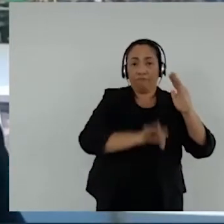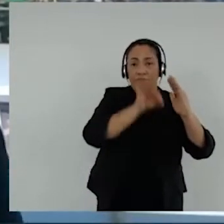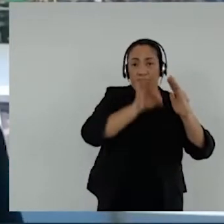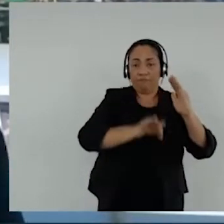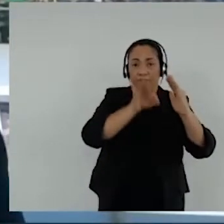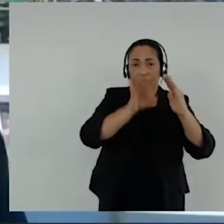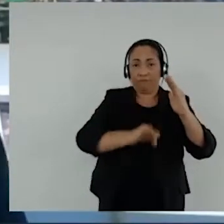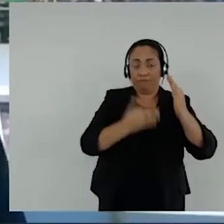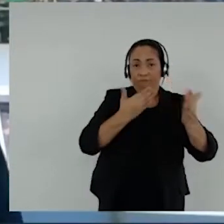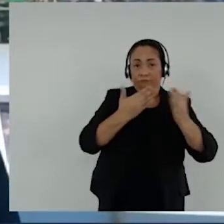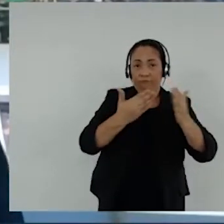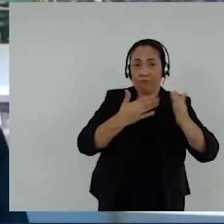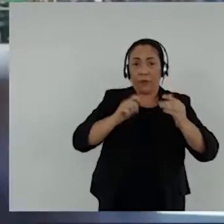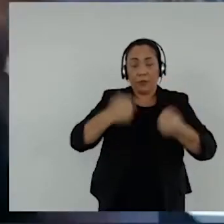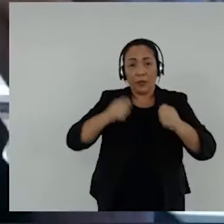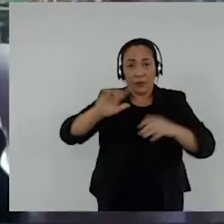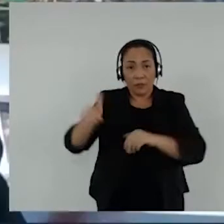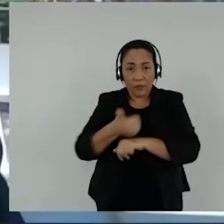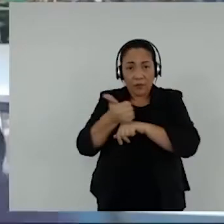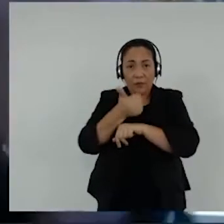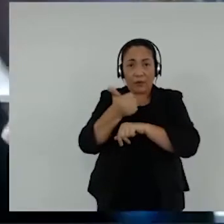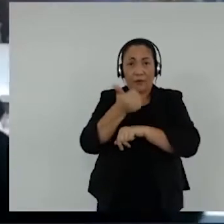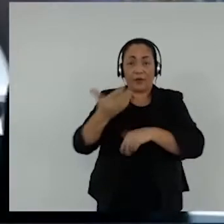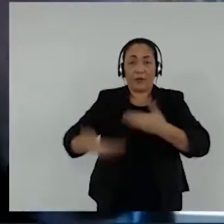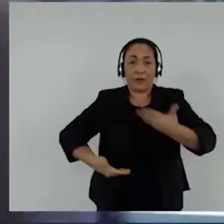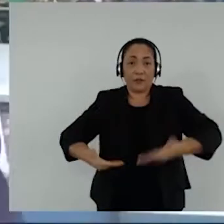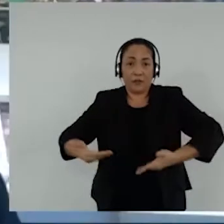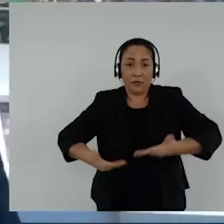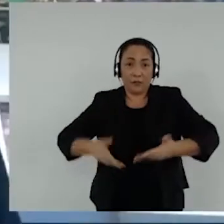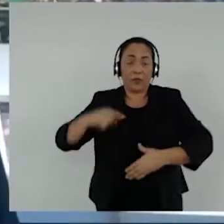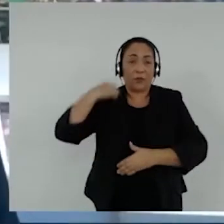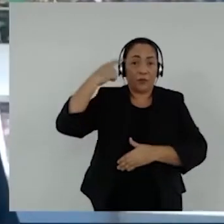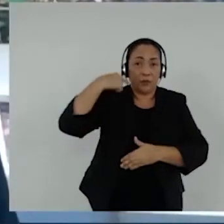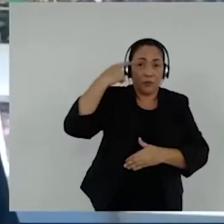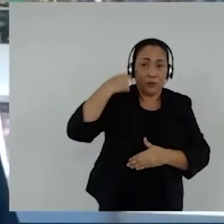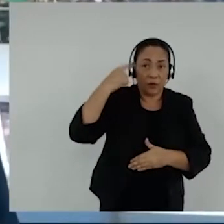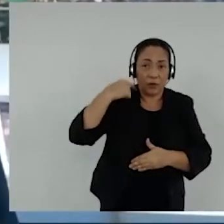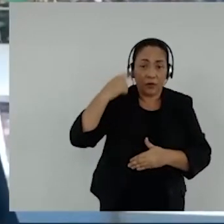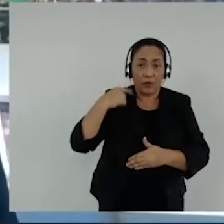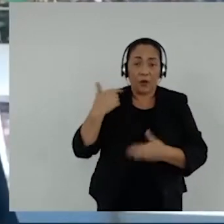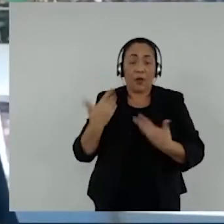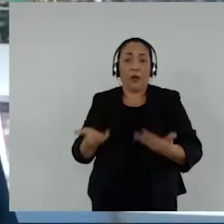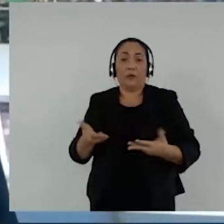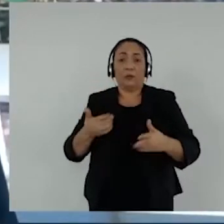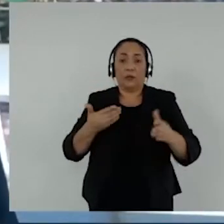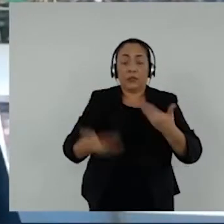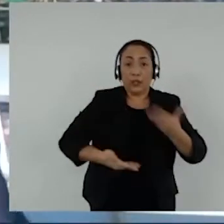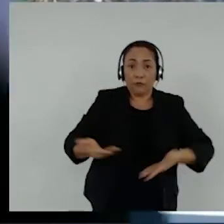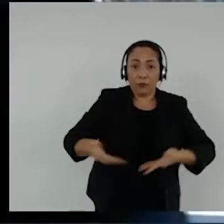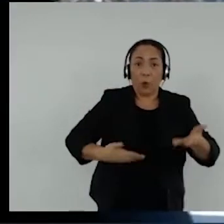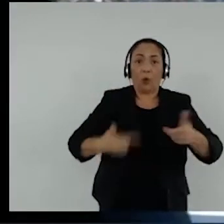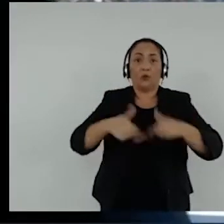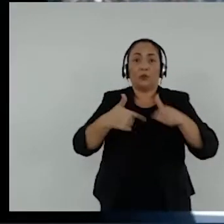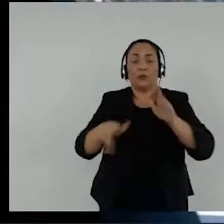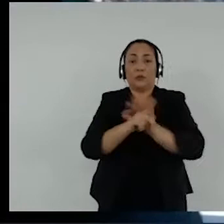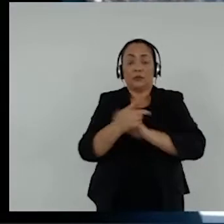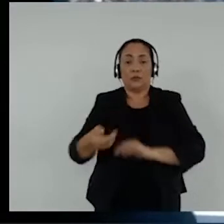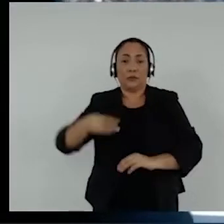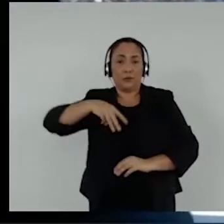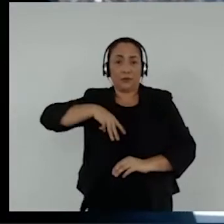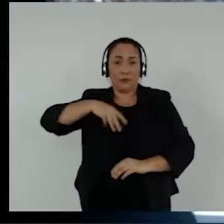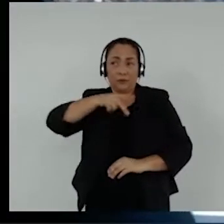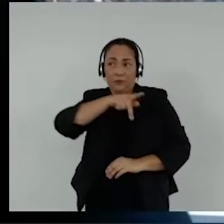com a necessidade de aperfeiçoamento em relação a servidores, advogados, membros do Ministério Público, tá? Então, é disso que eu